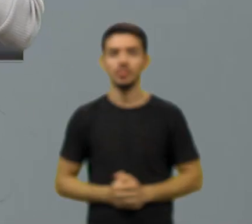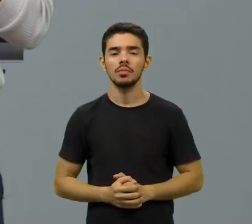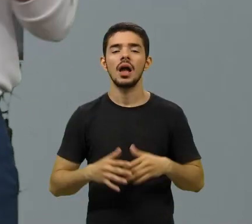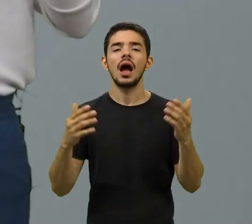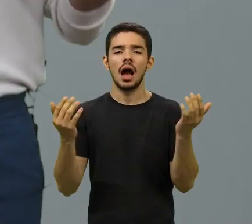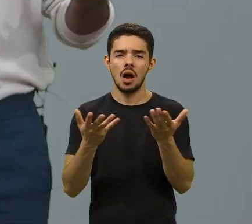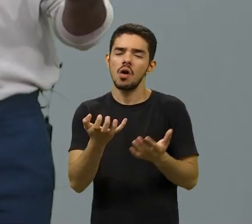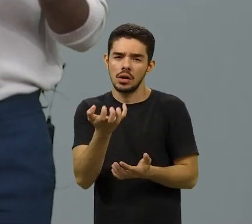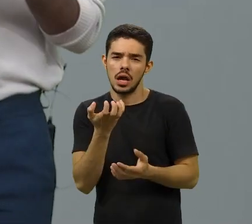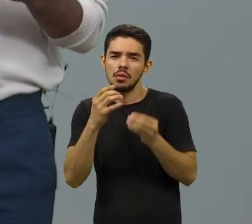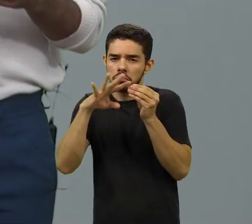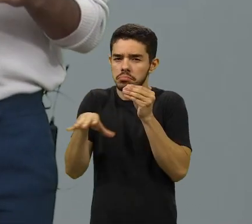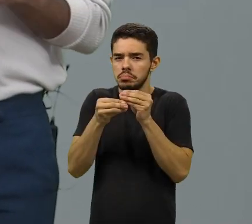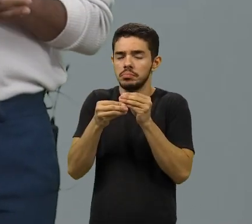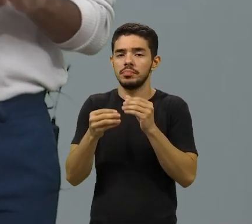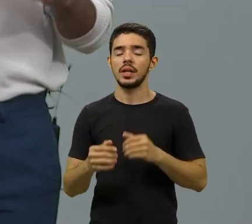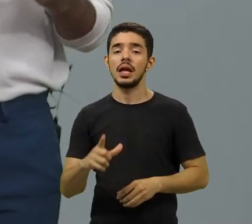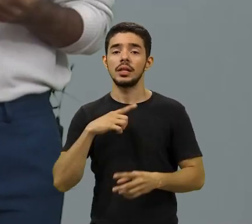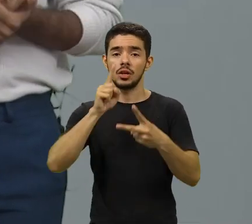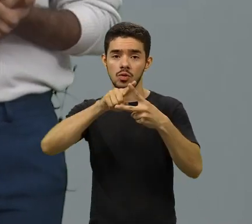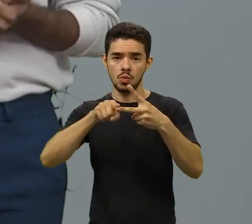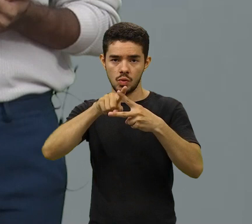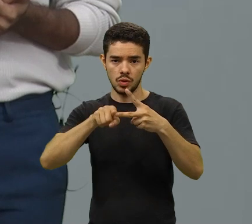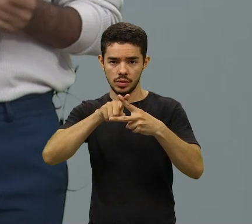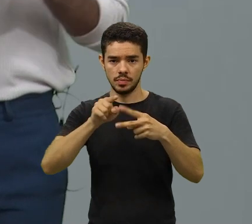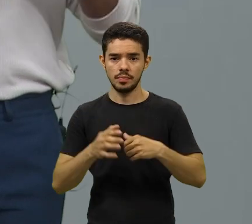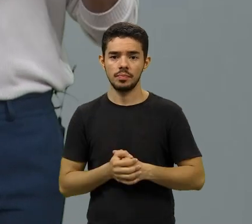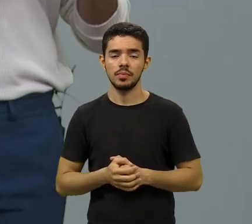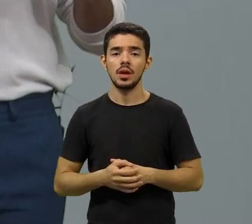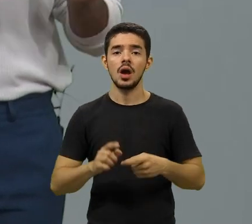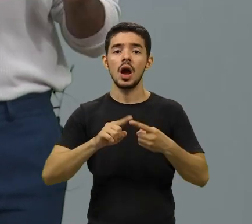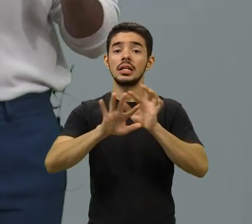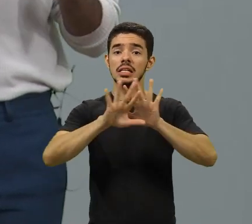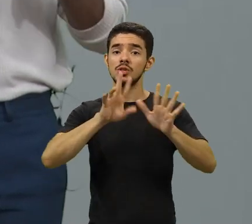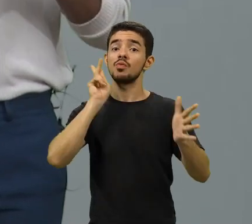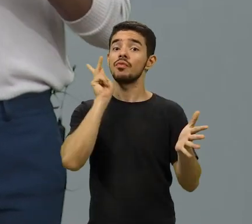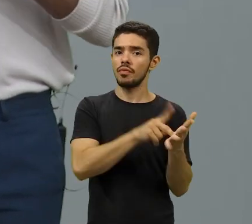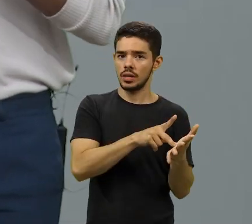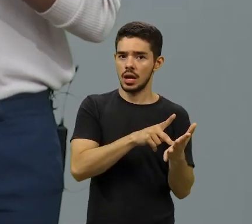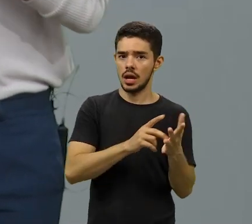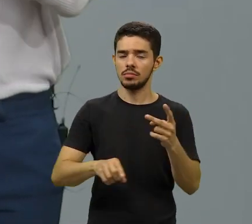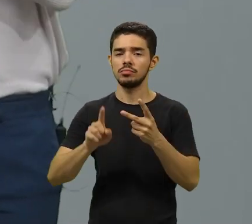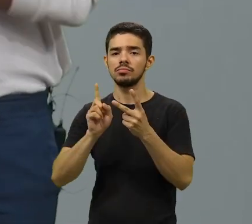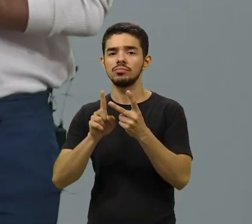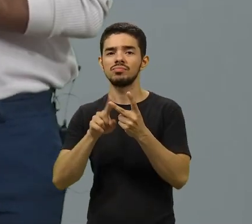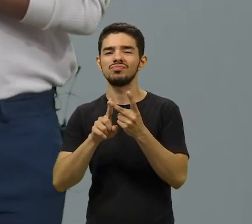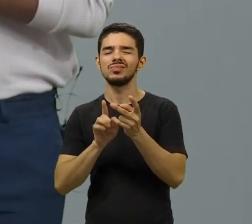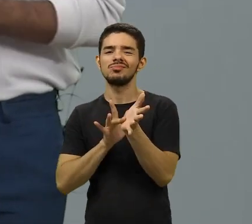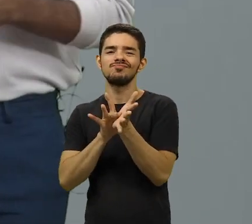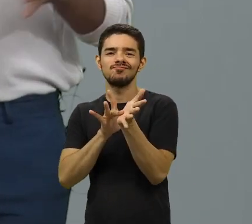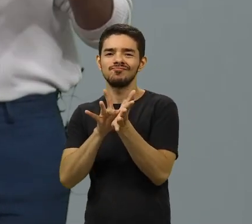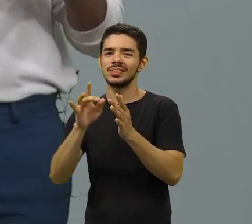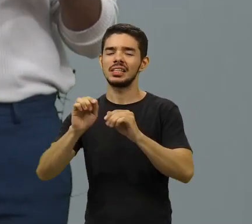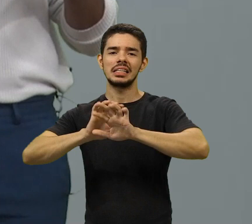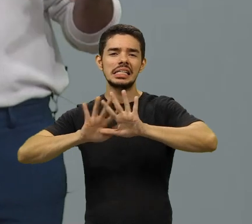quero fazer uma ressalva para vocês. Nós temos dois tipos de tecidos, né? O tecido verdadeiro e o